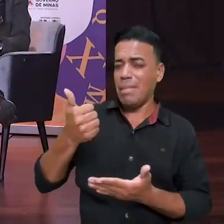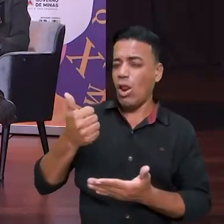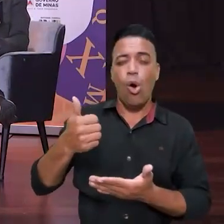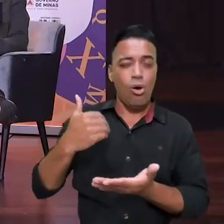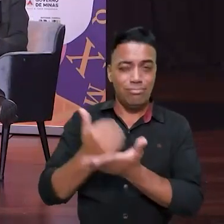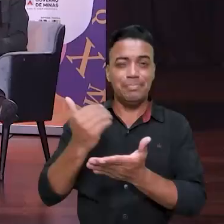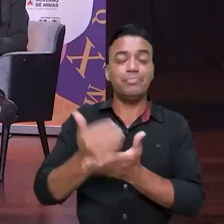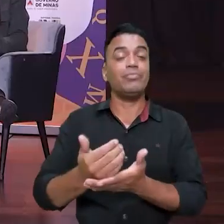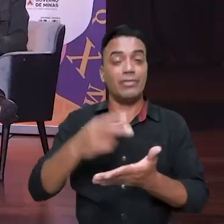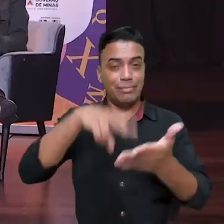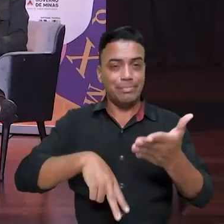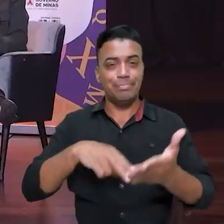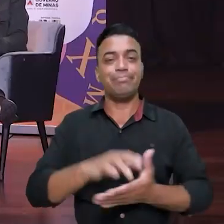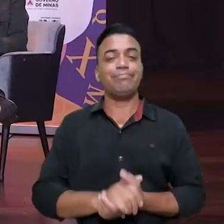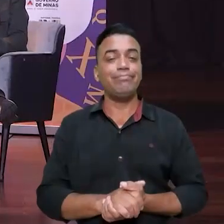aqui diz assim,